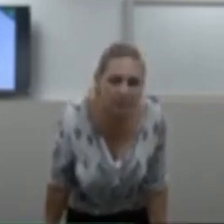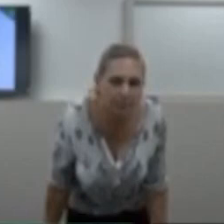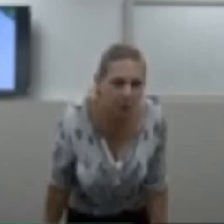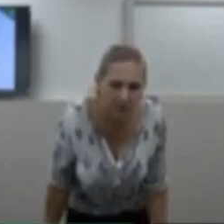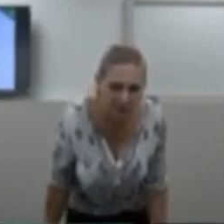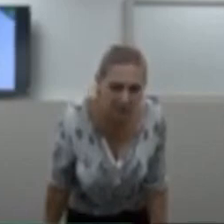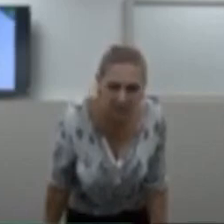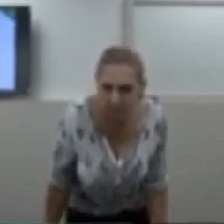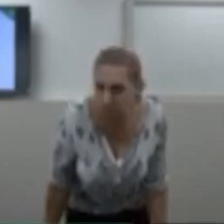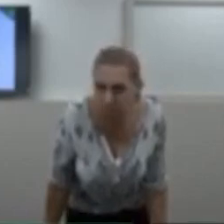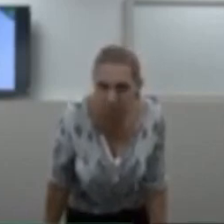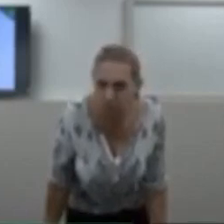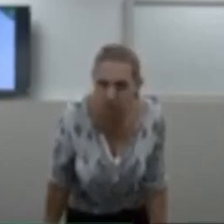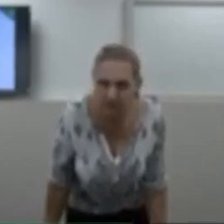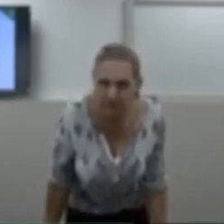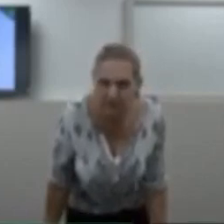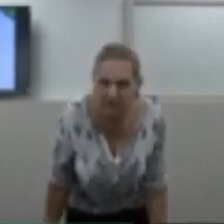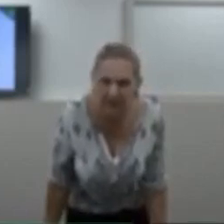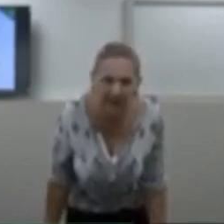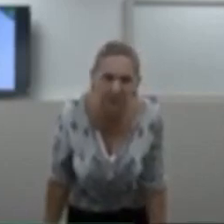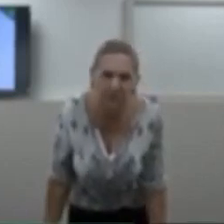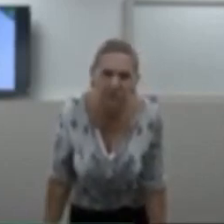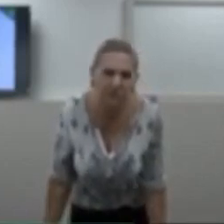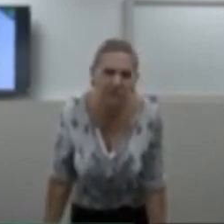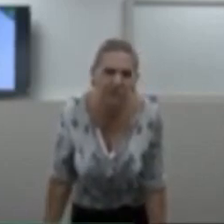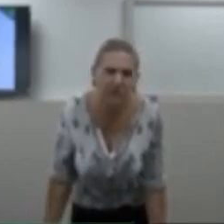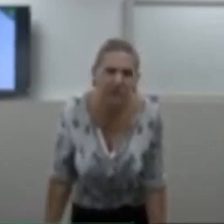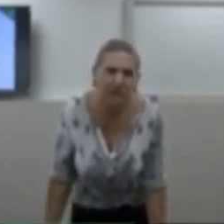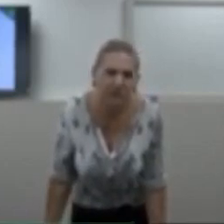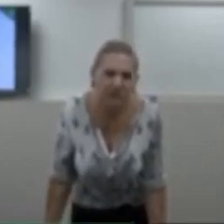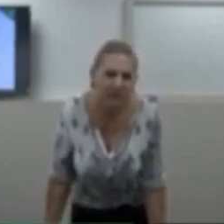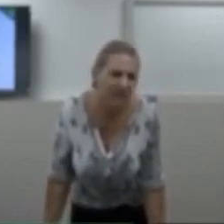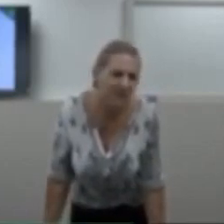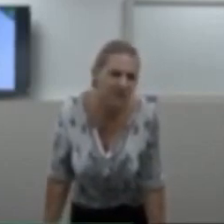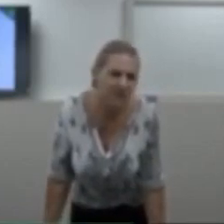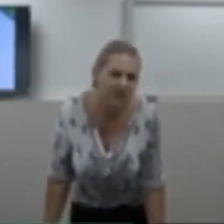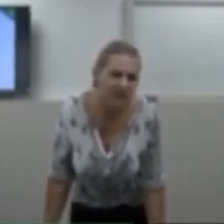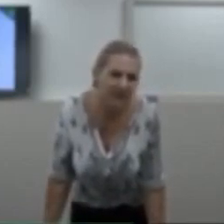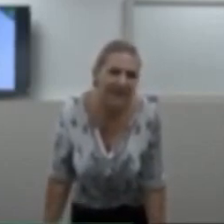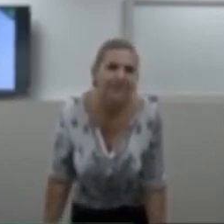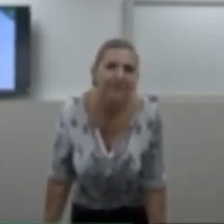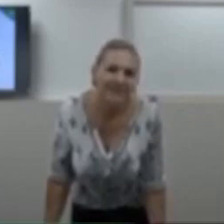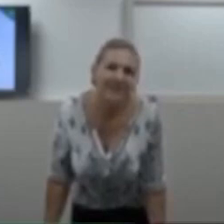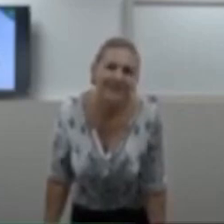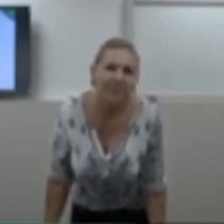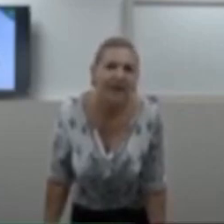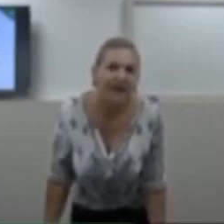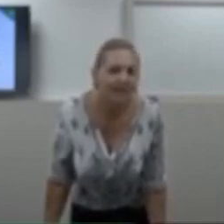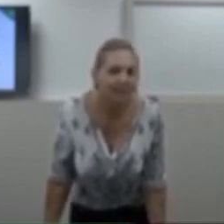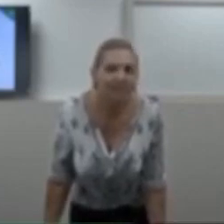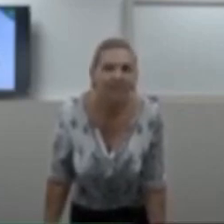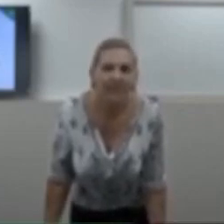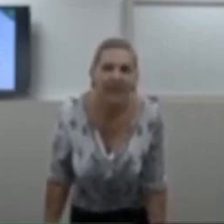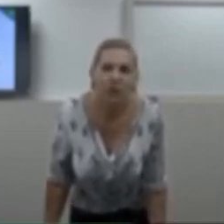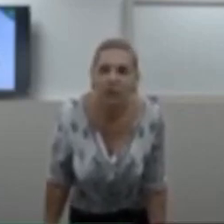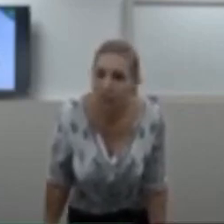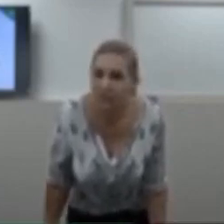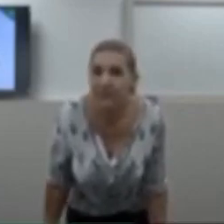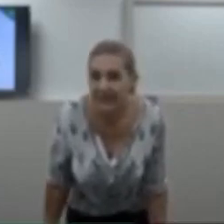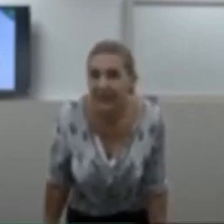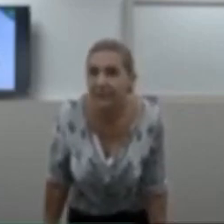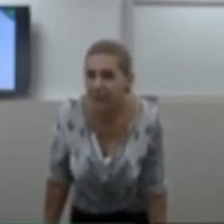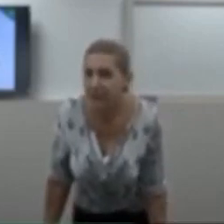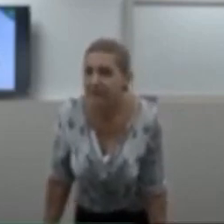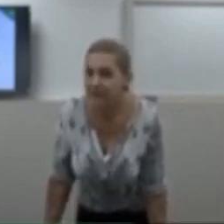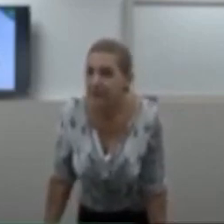100 de doce pro seu aniversário. Credo, professor, nunca fiz no aniversário. Você sabia que eu